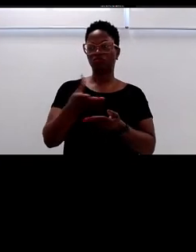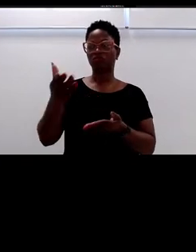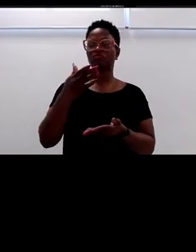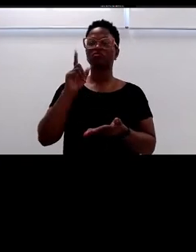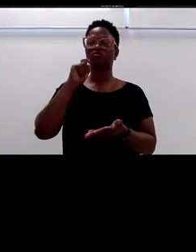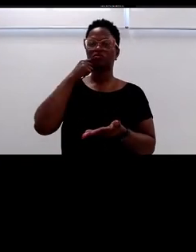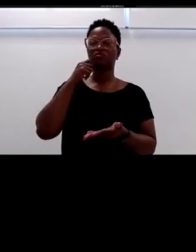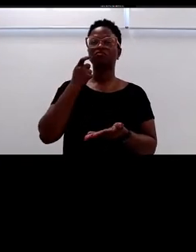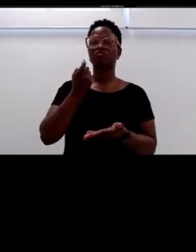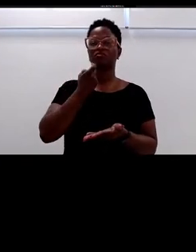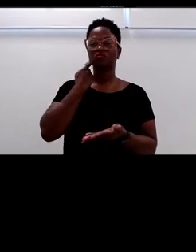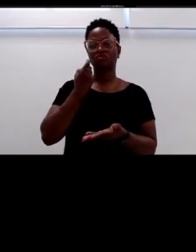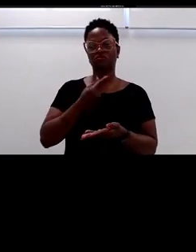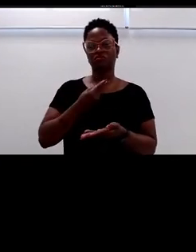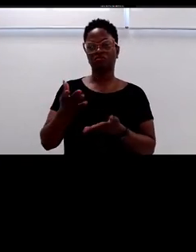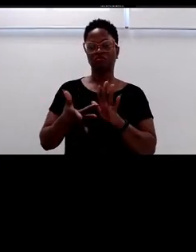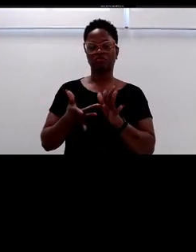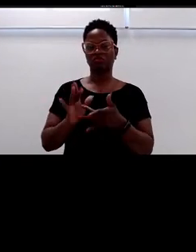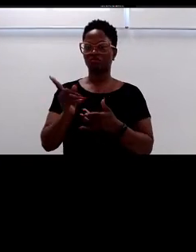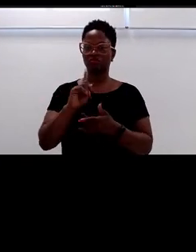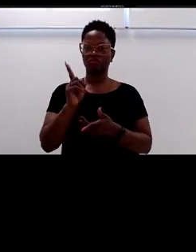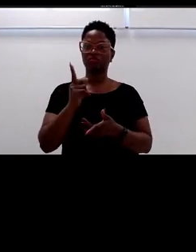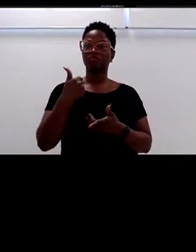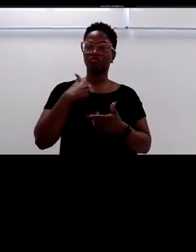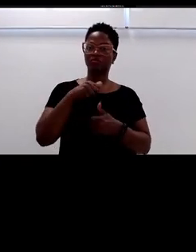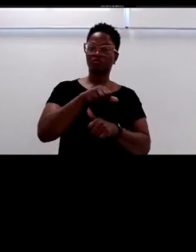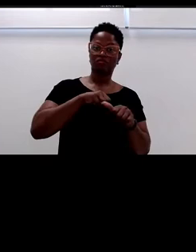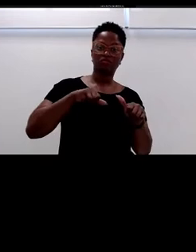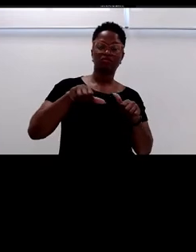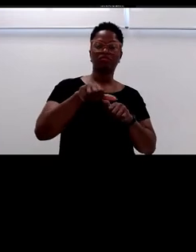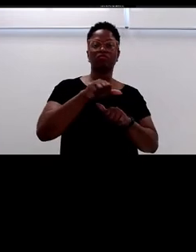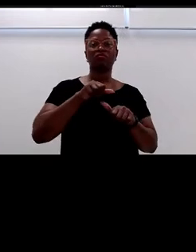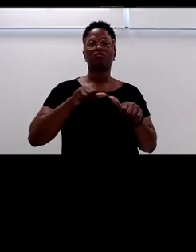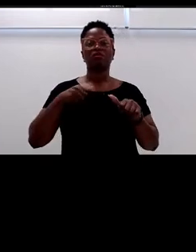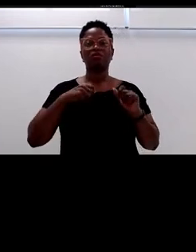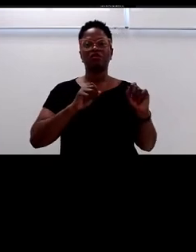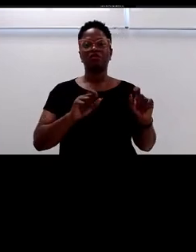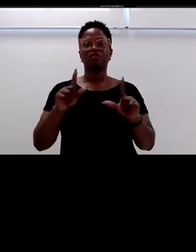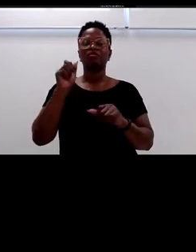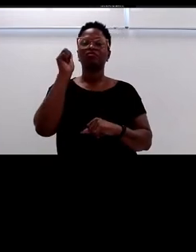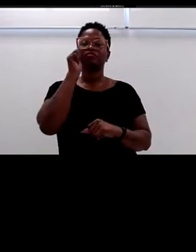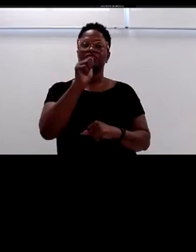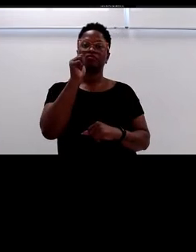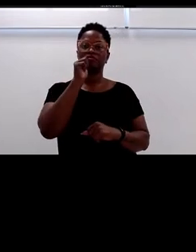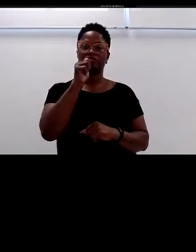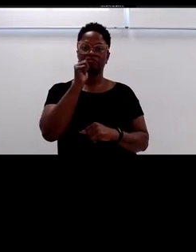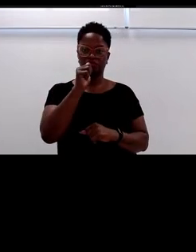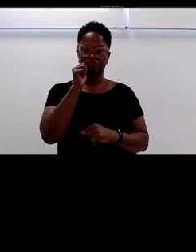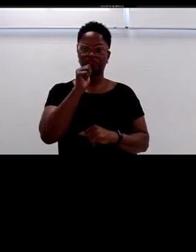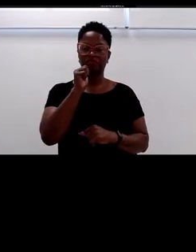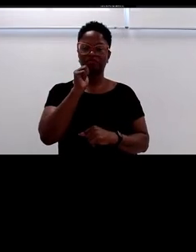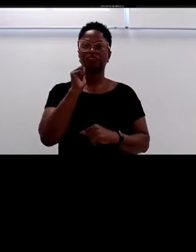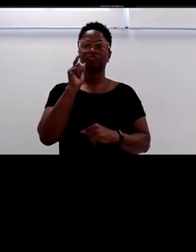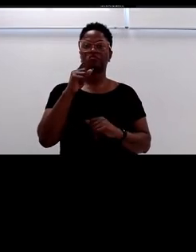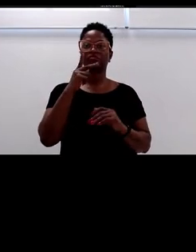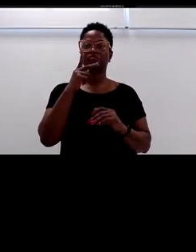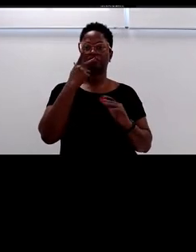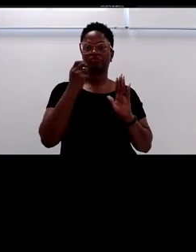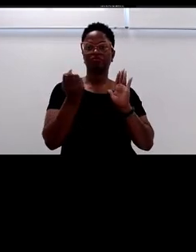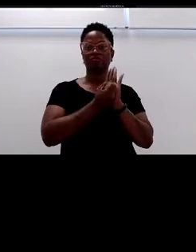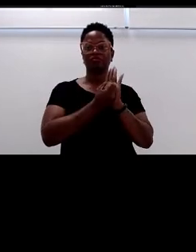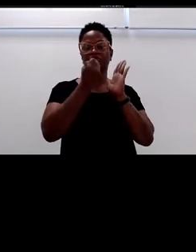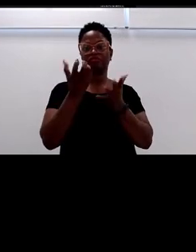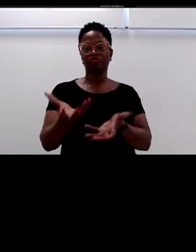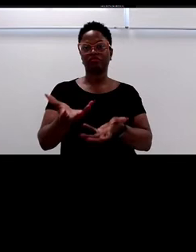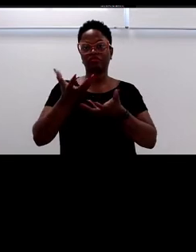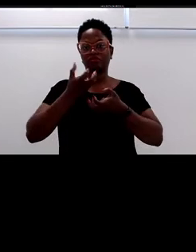no caso. Eu botei uma figura feminina no simbolismo de recebimento. No